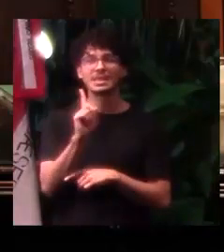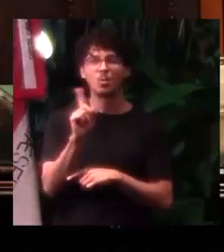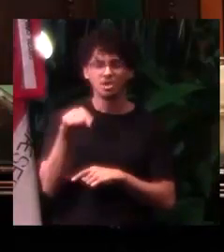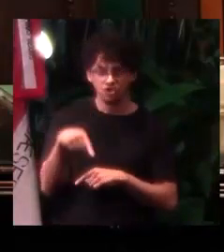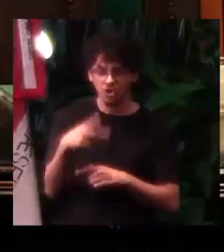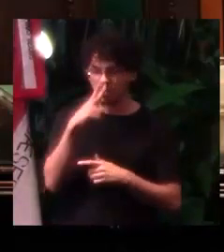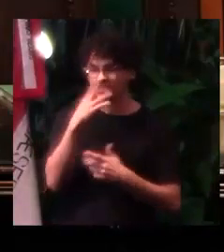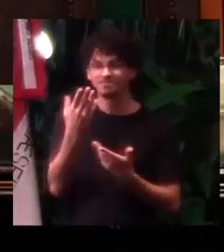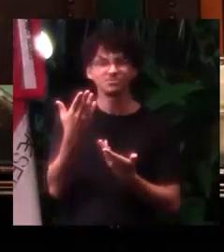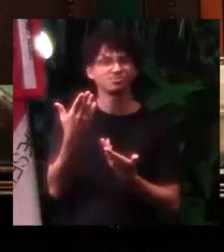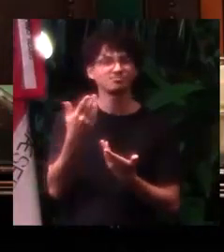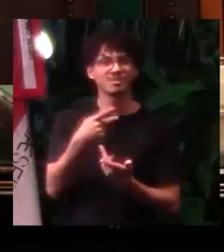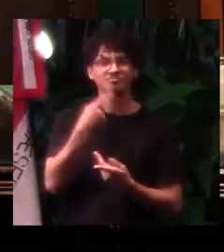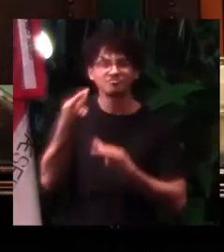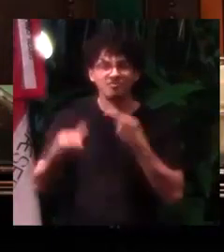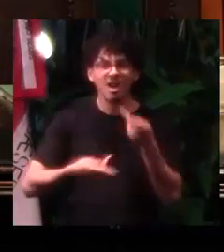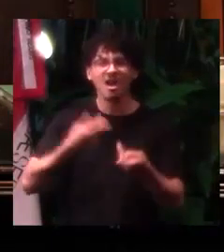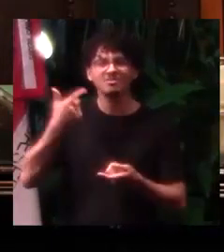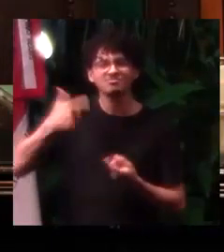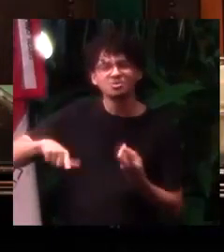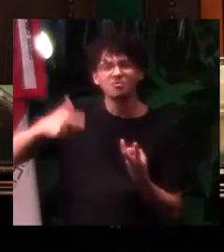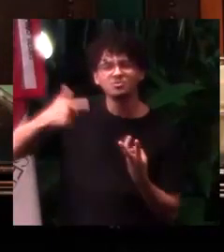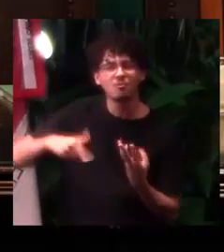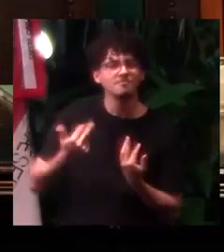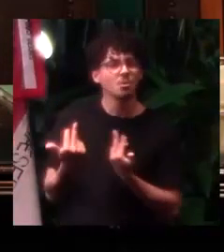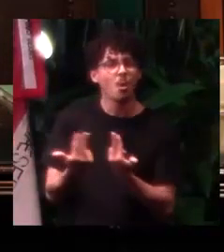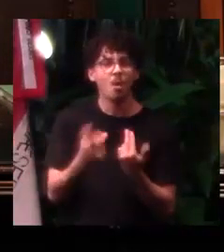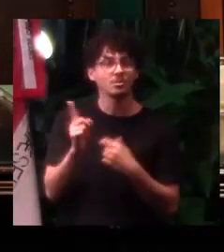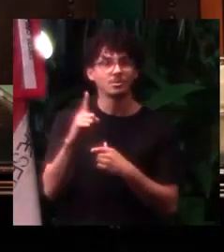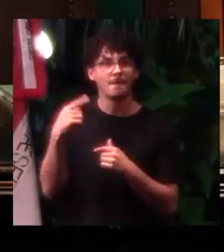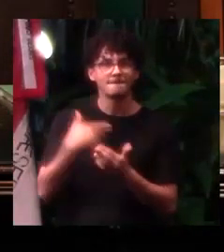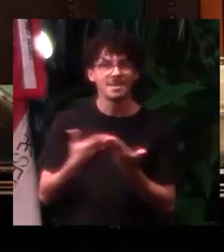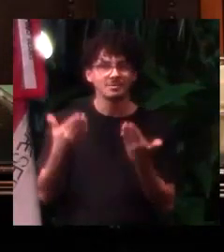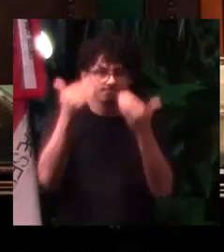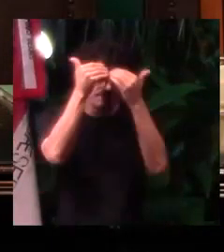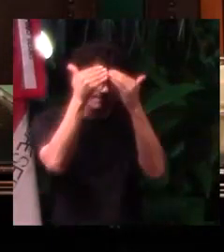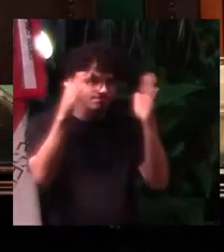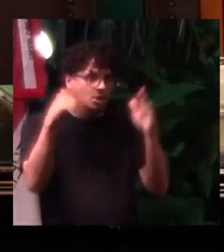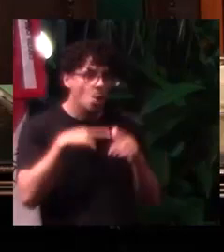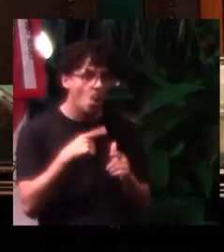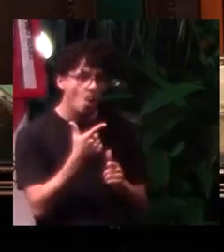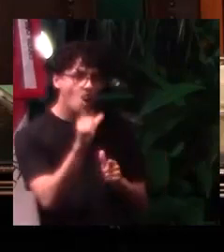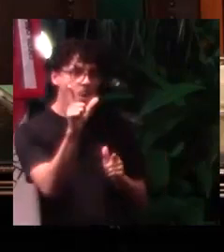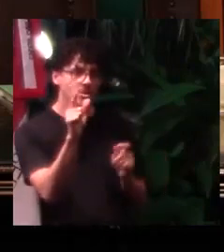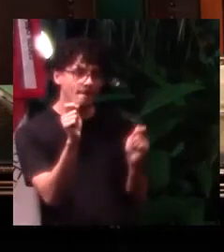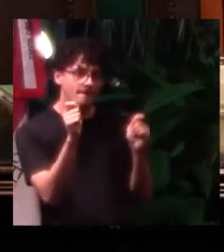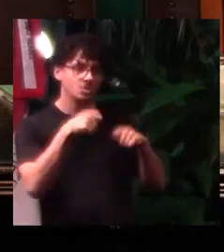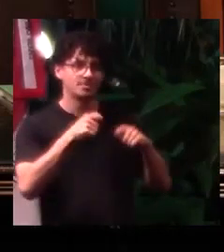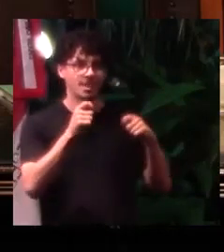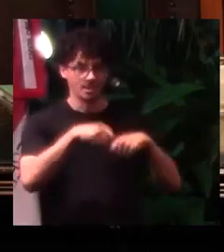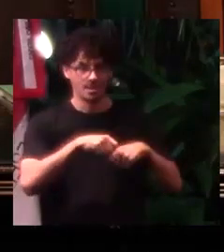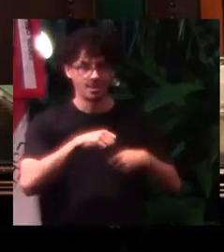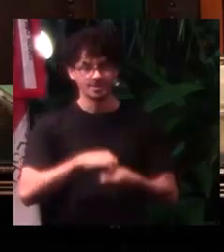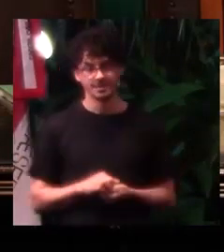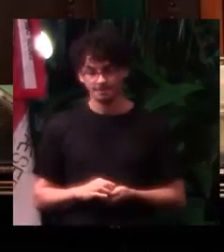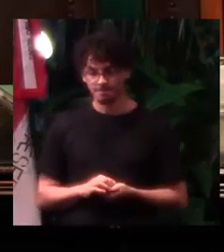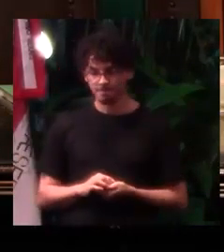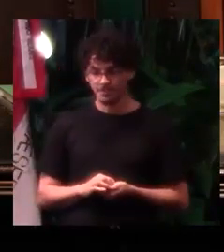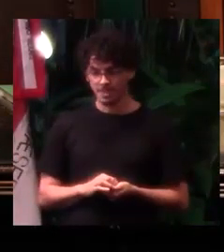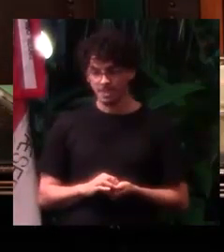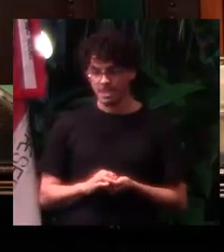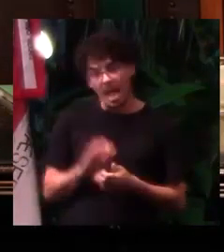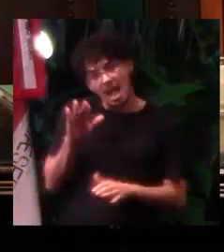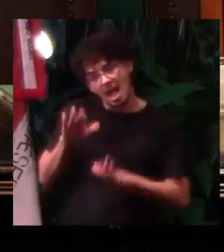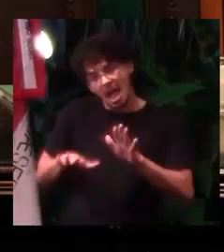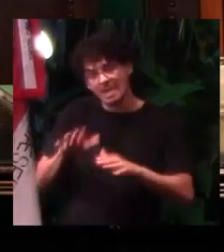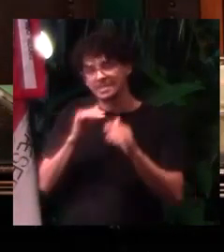de abrir-se à criação de parâmetros novos. Ou seja, ele talvez esteja dizendo para você,